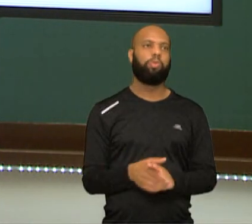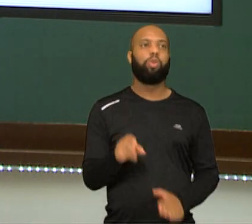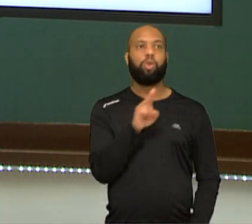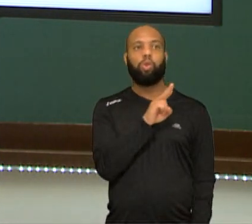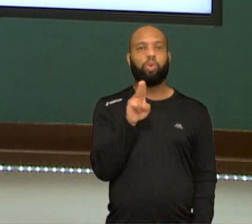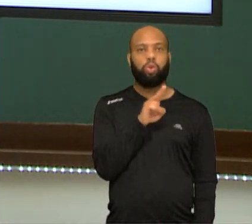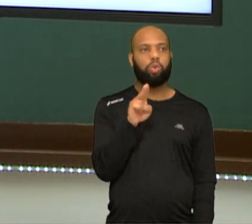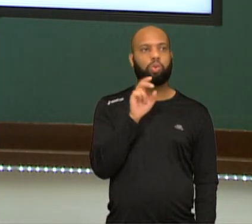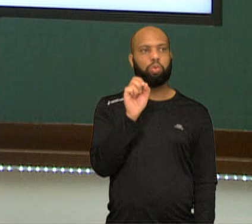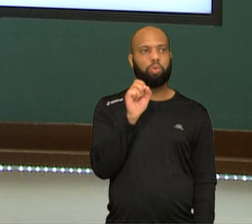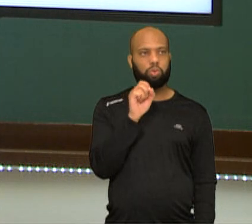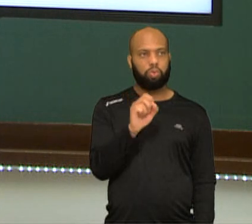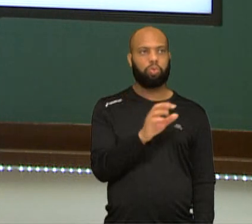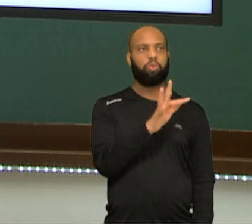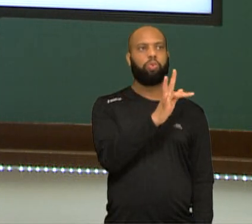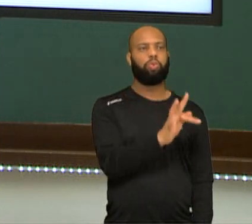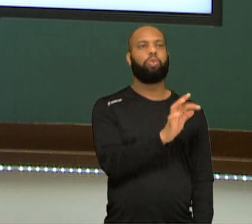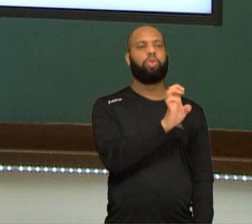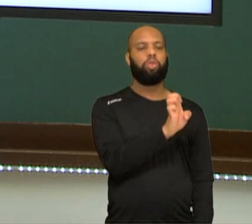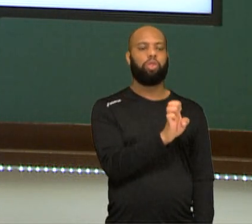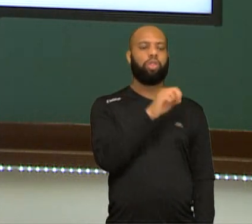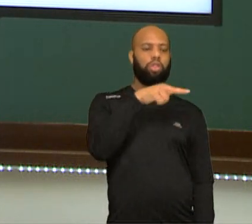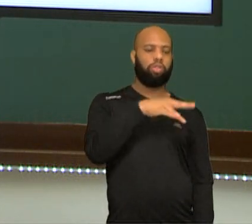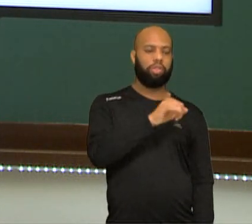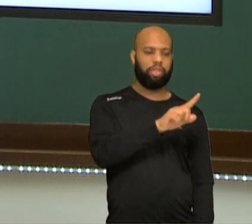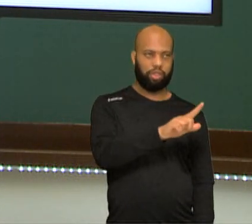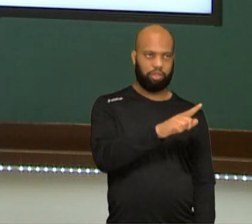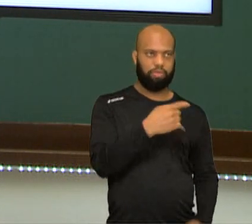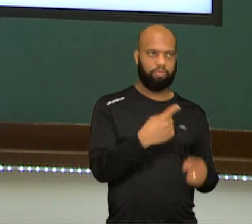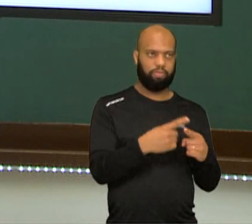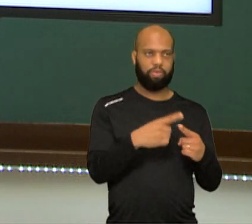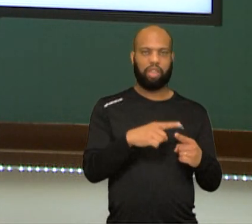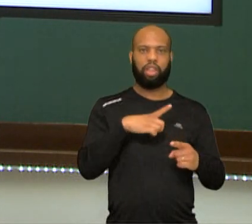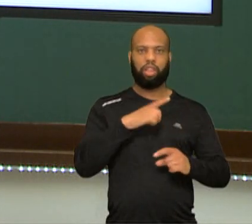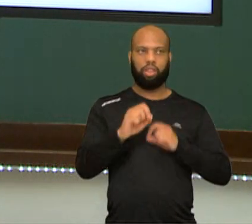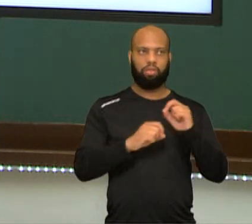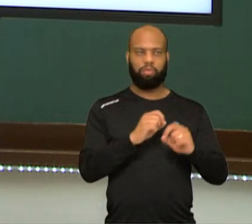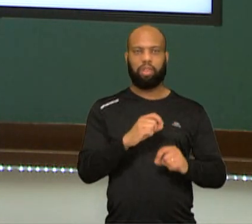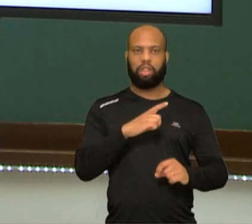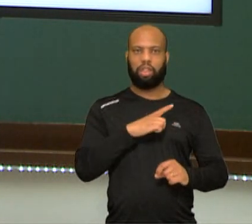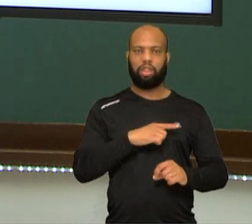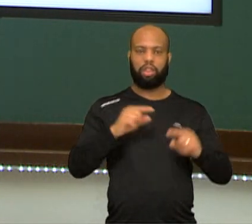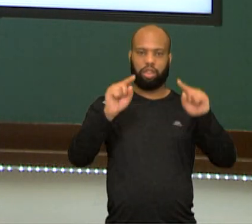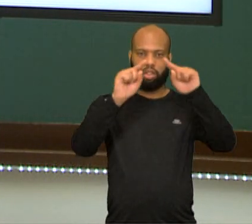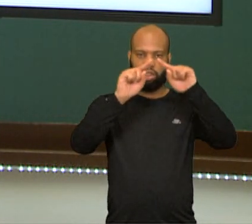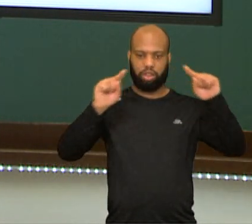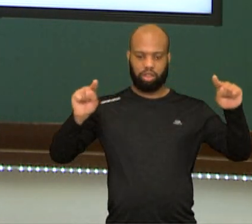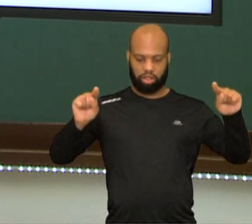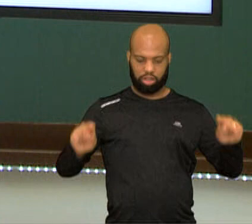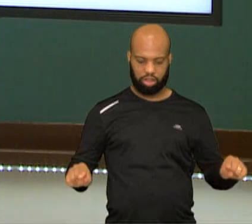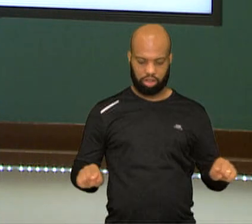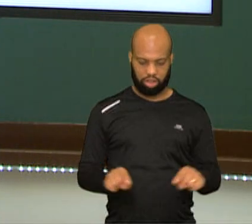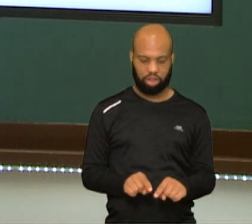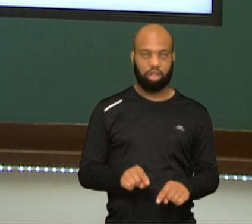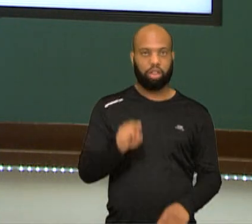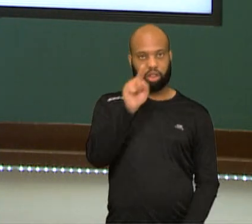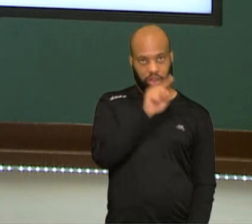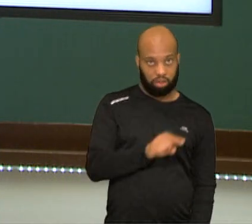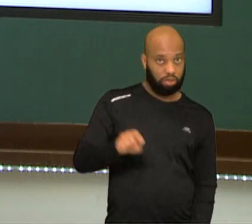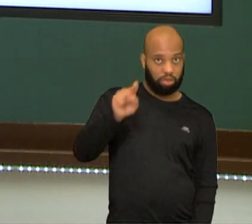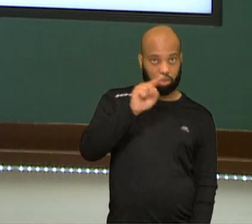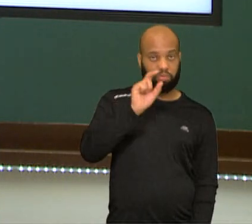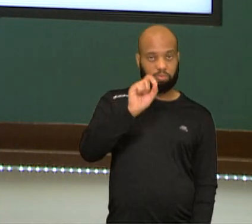da substância vai ser fenil. Este anel aromático considerado um radical, nós chamamos ele de fenil. Então vai